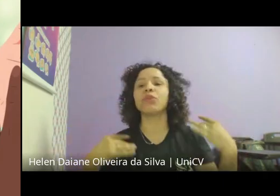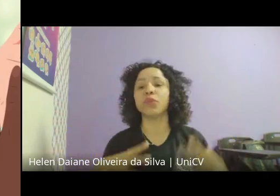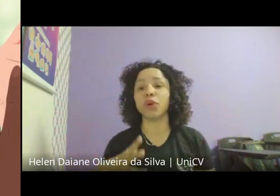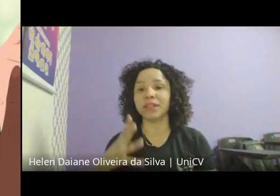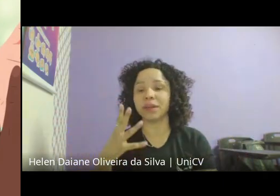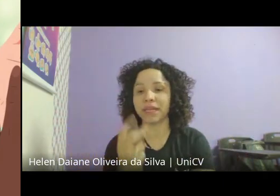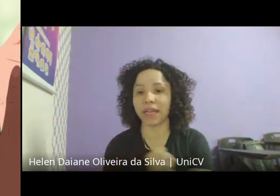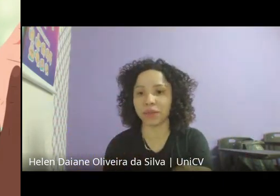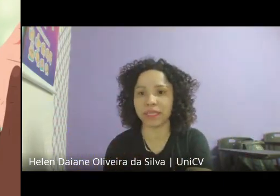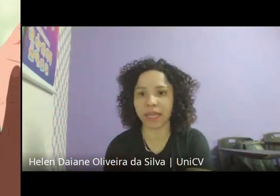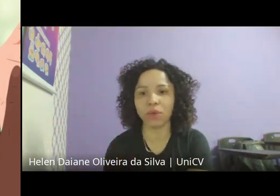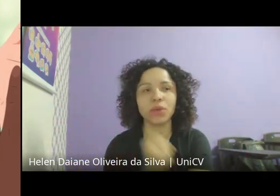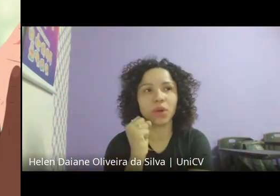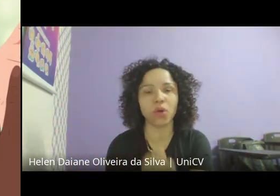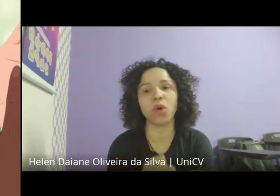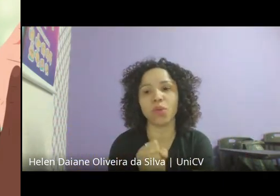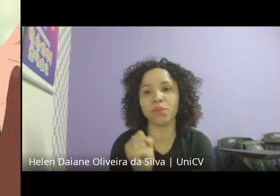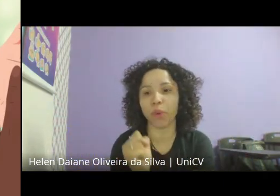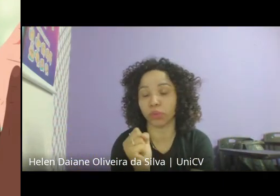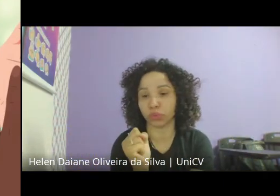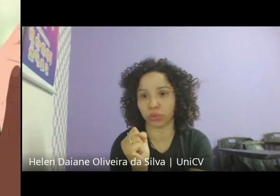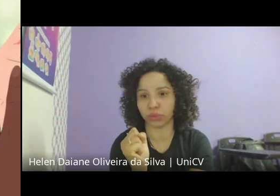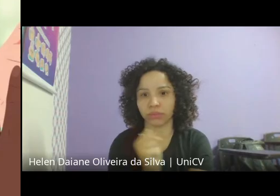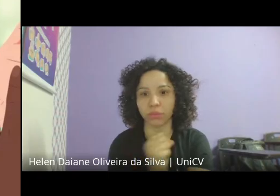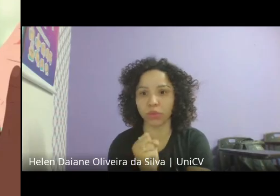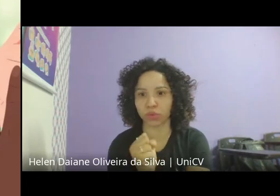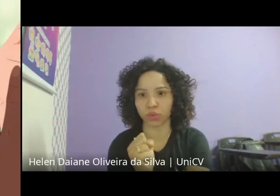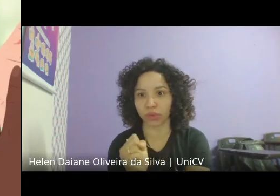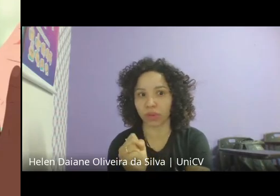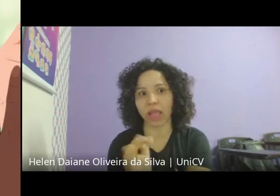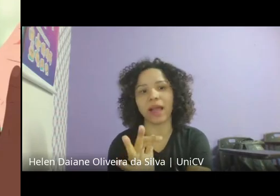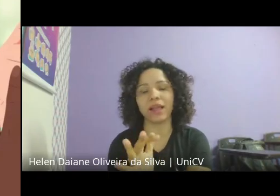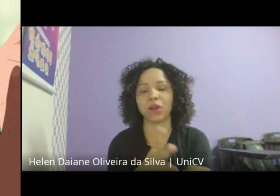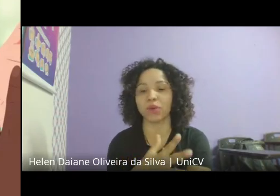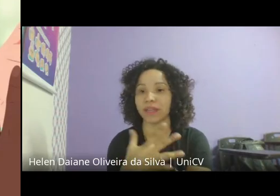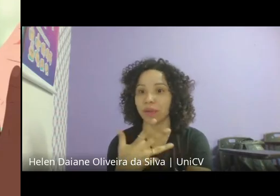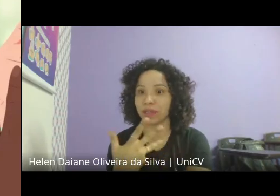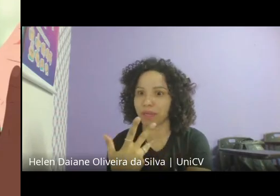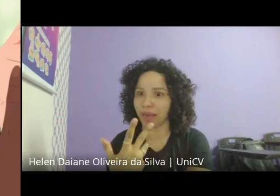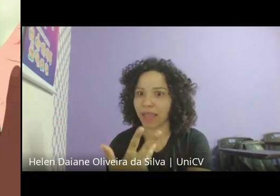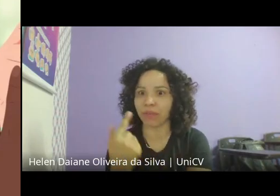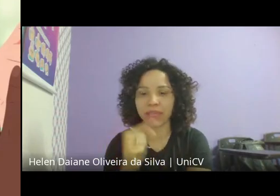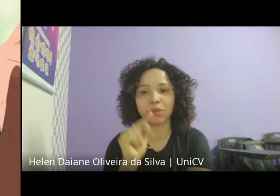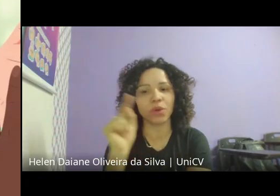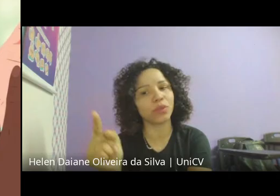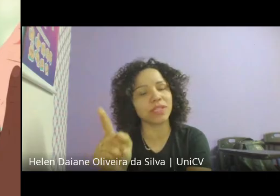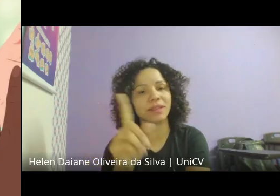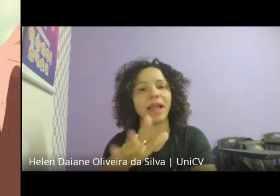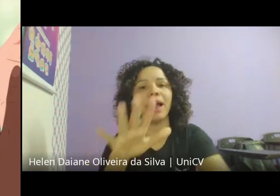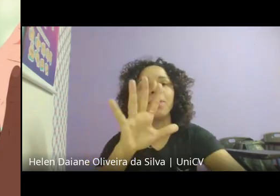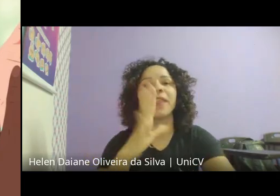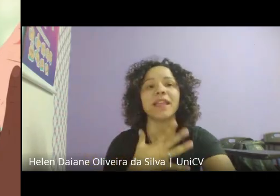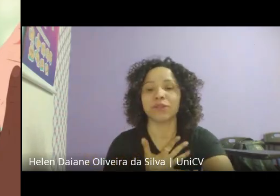não vou terminar o sinal com um ponto brusco, tá? O sinal termina leve mesmo quando